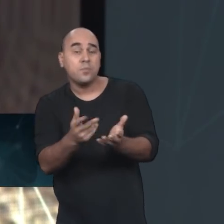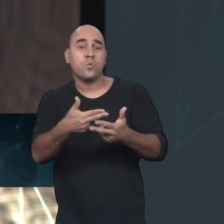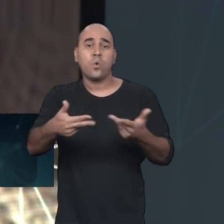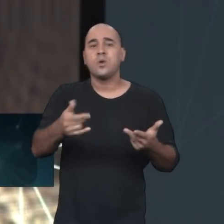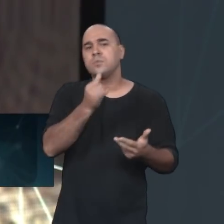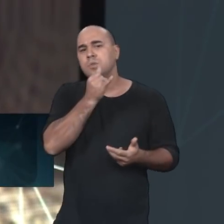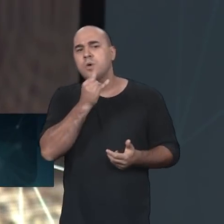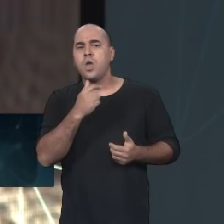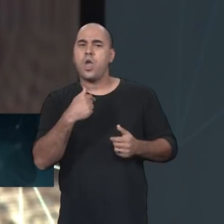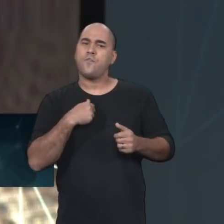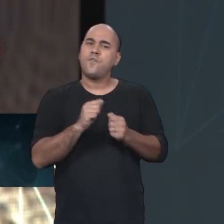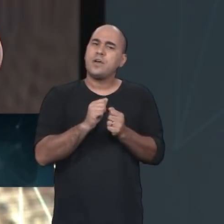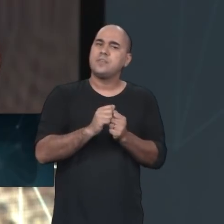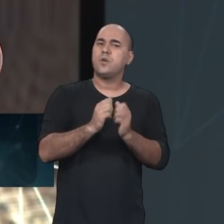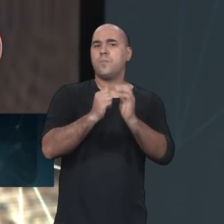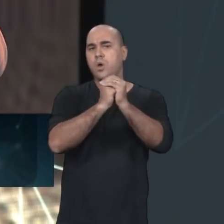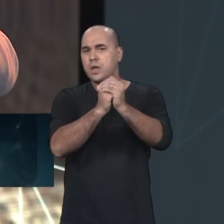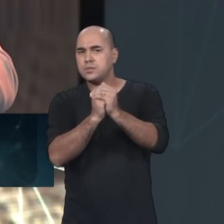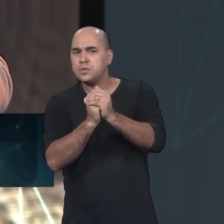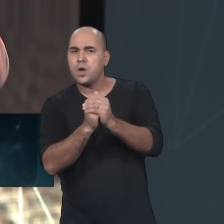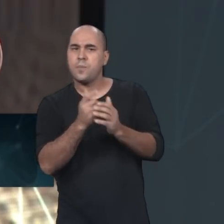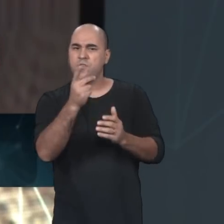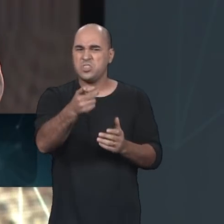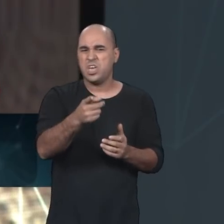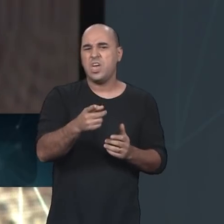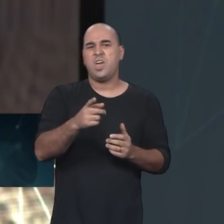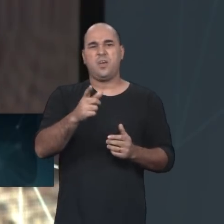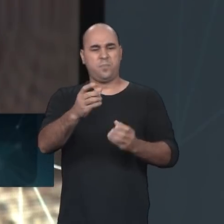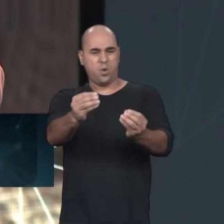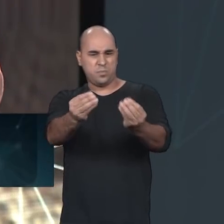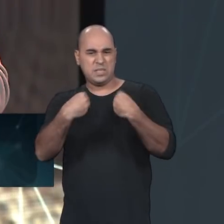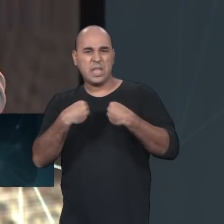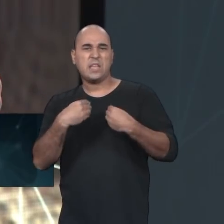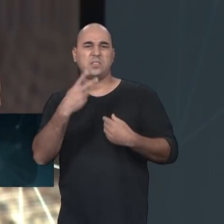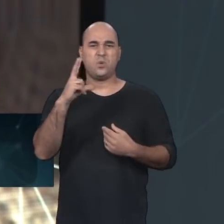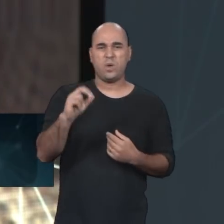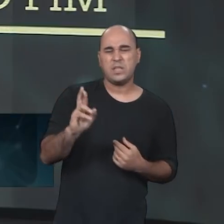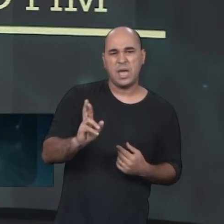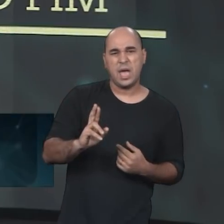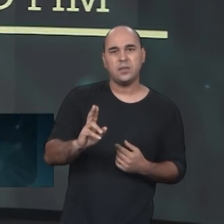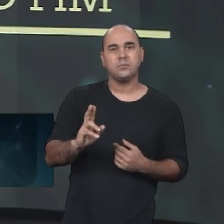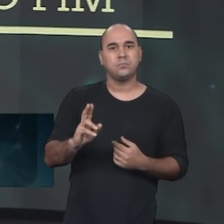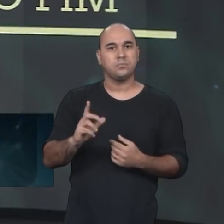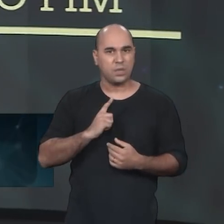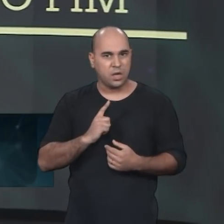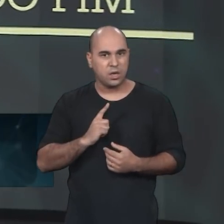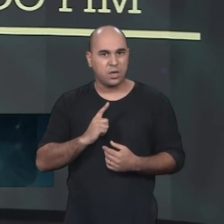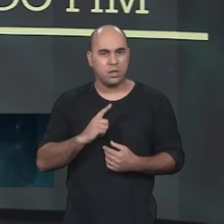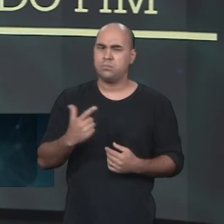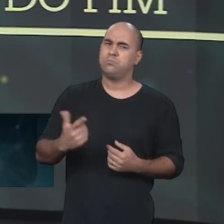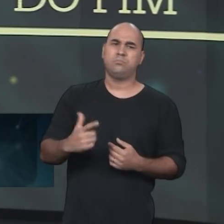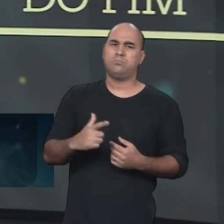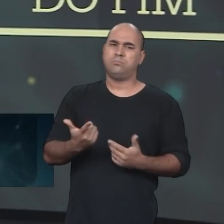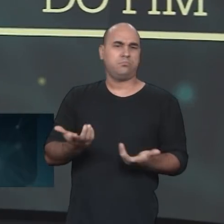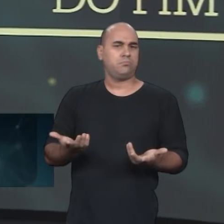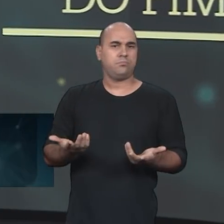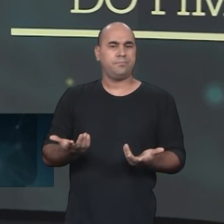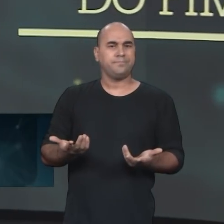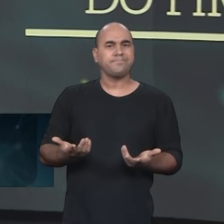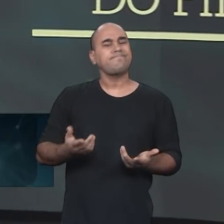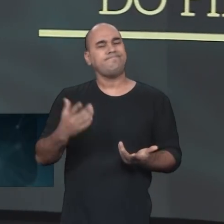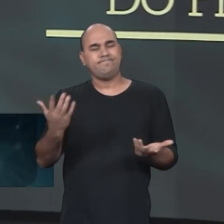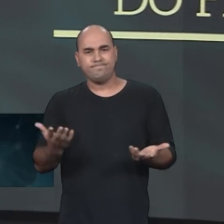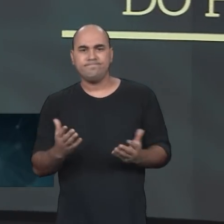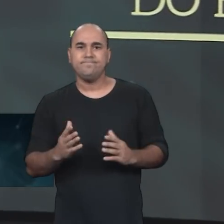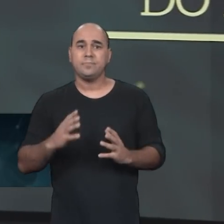fazer uma oração para você, se você contribuir com R$50, com R$100. Não existe isso. Mas pessoas ao redor do Brasil